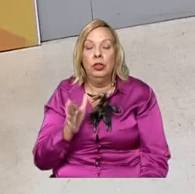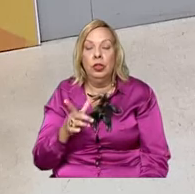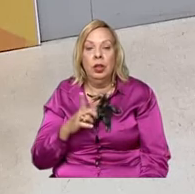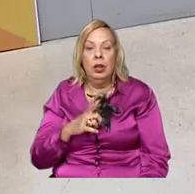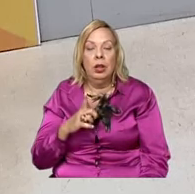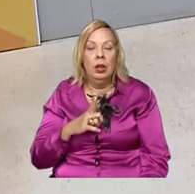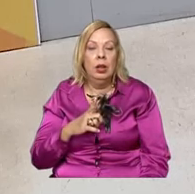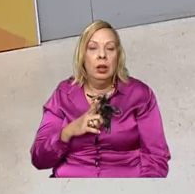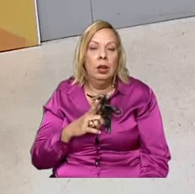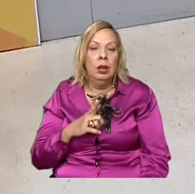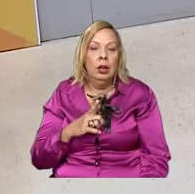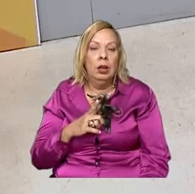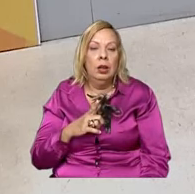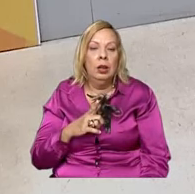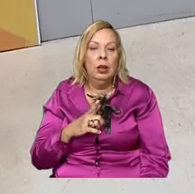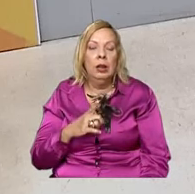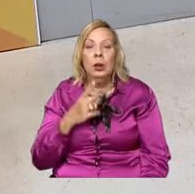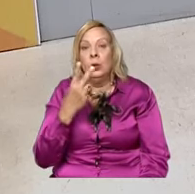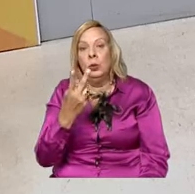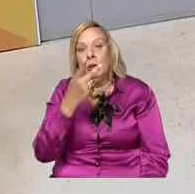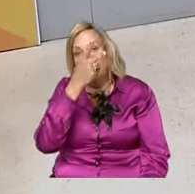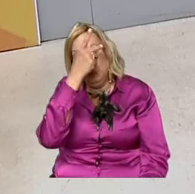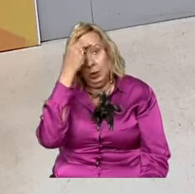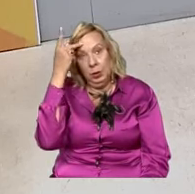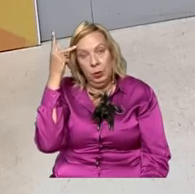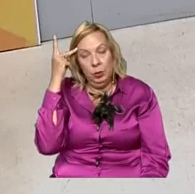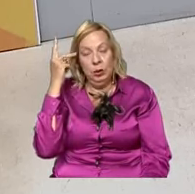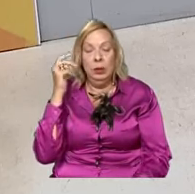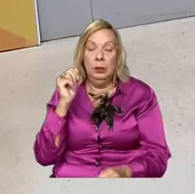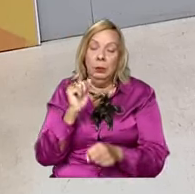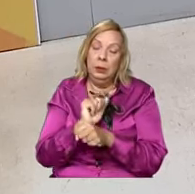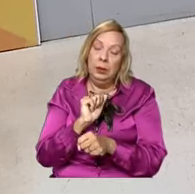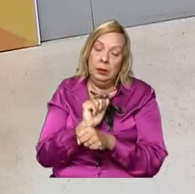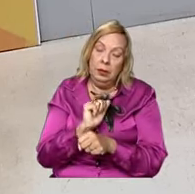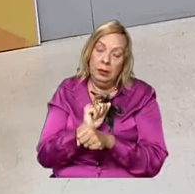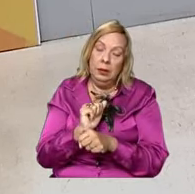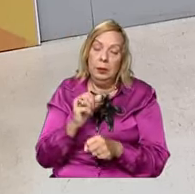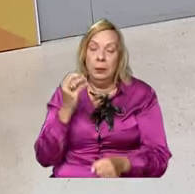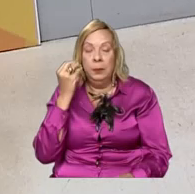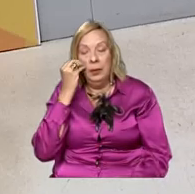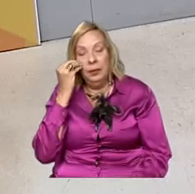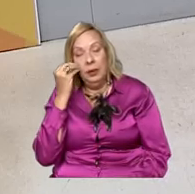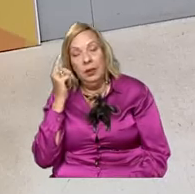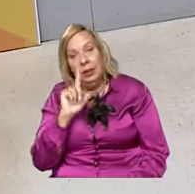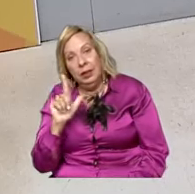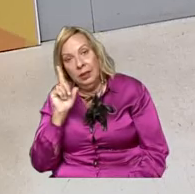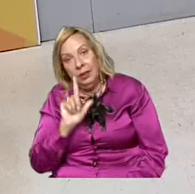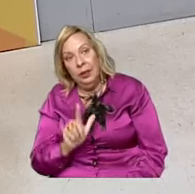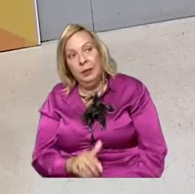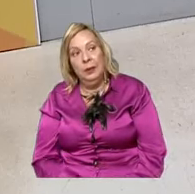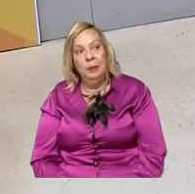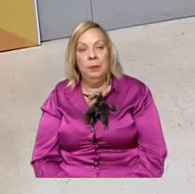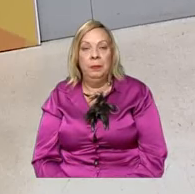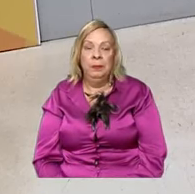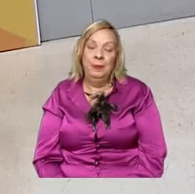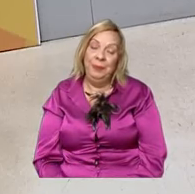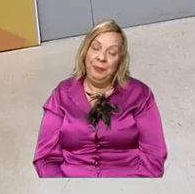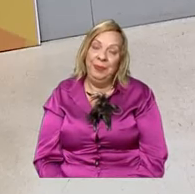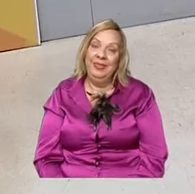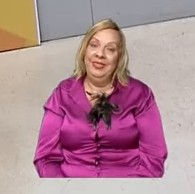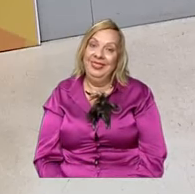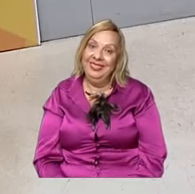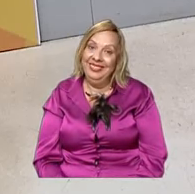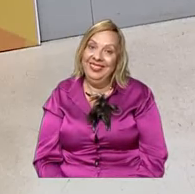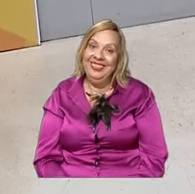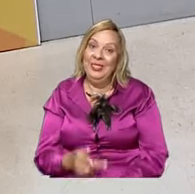momento. Dois títulos estão na expectativa, por um acaso, um apartamento, mais